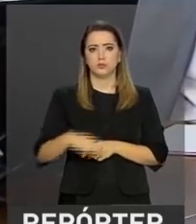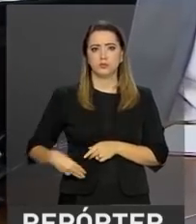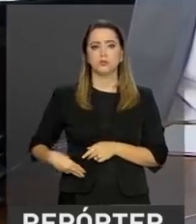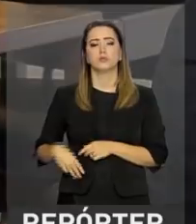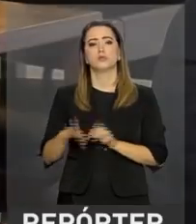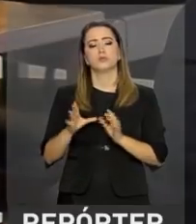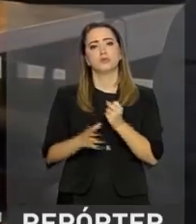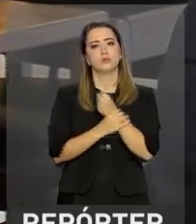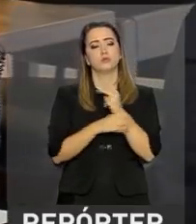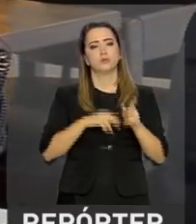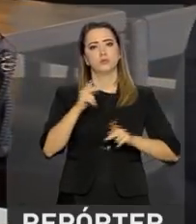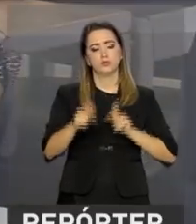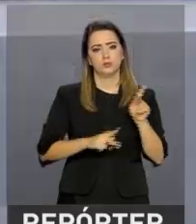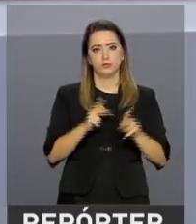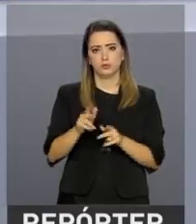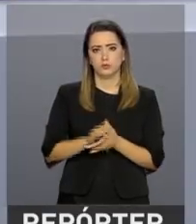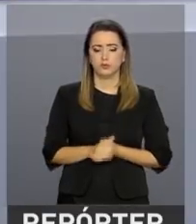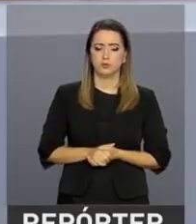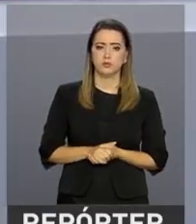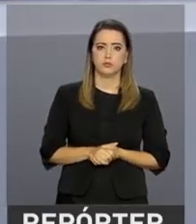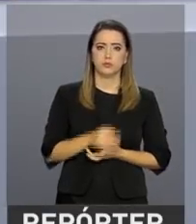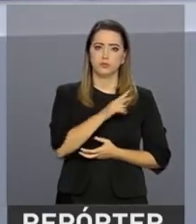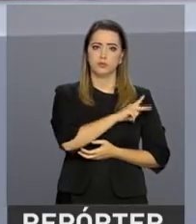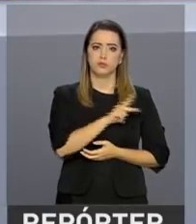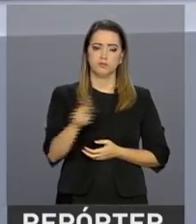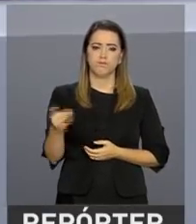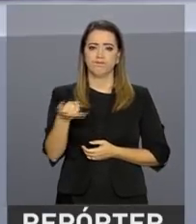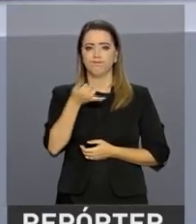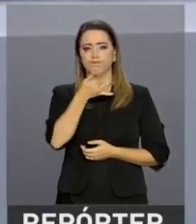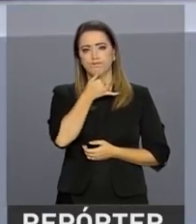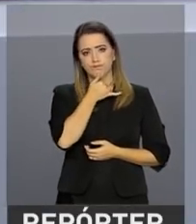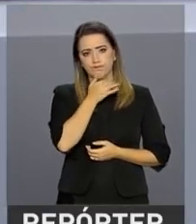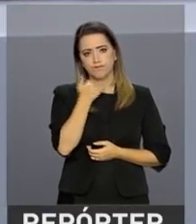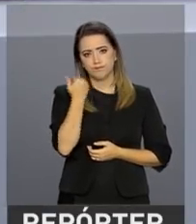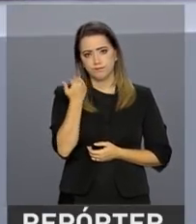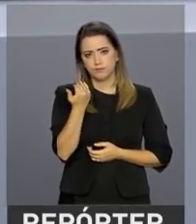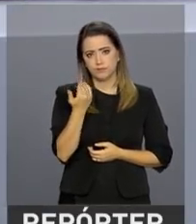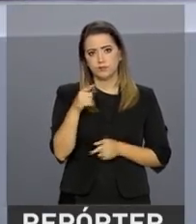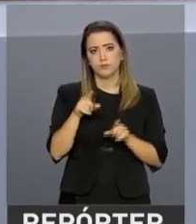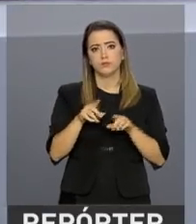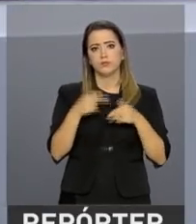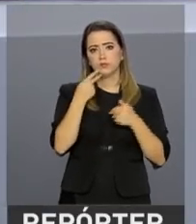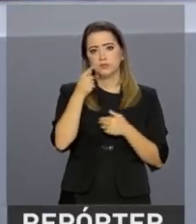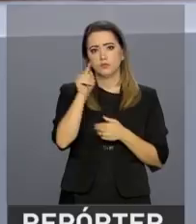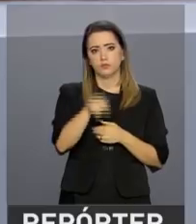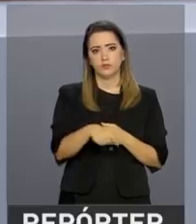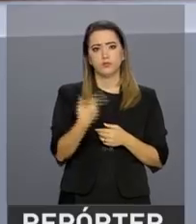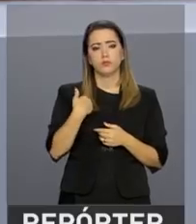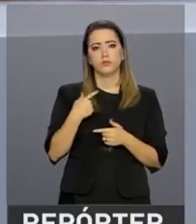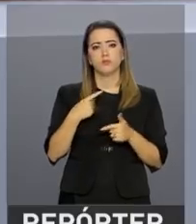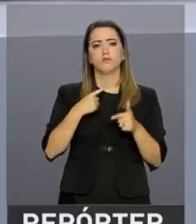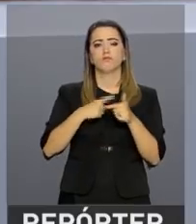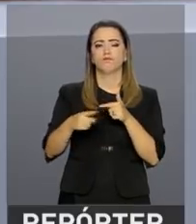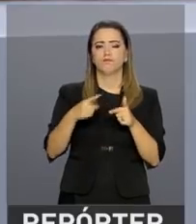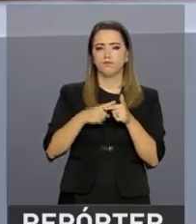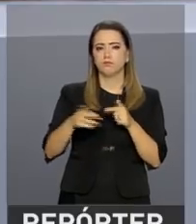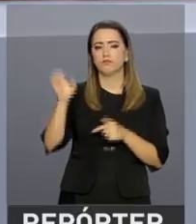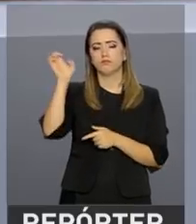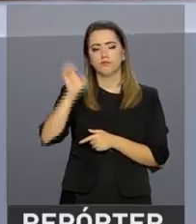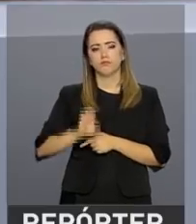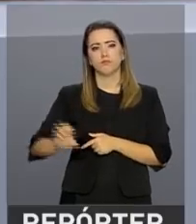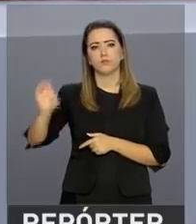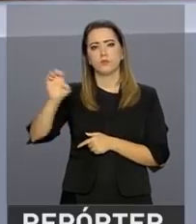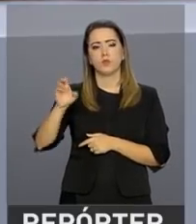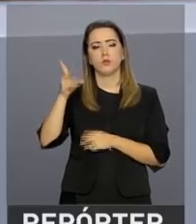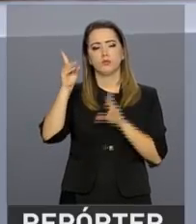do ministério extraordinário da segurança pública o presidente temer lamentou a morte de marielly que segundo o que segundo ele é um atentado